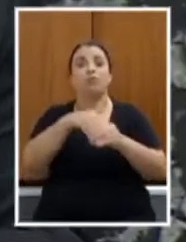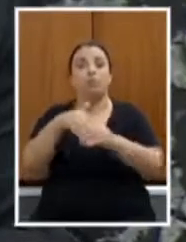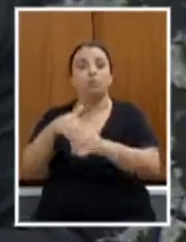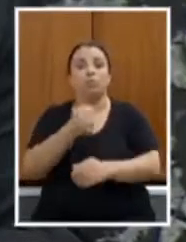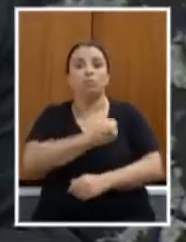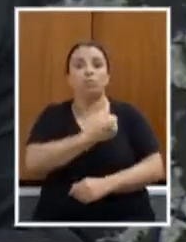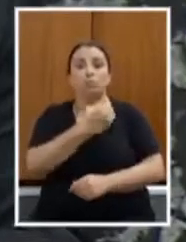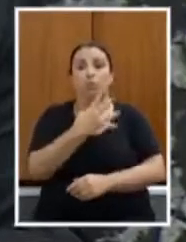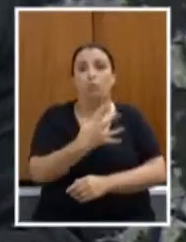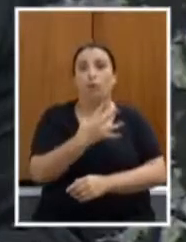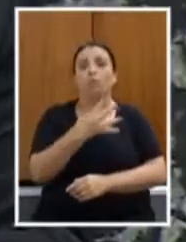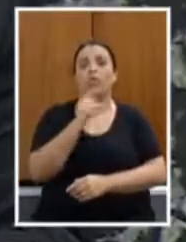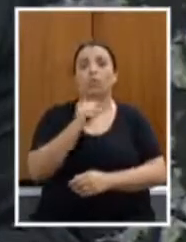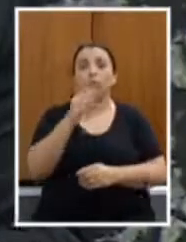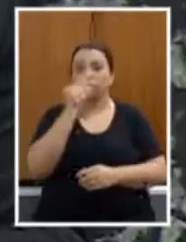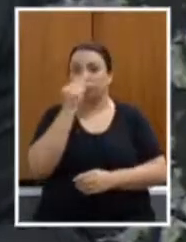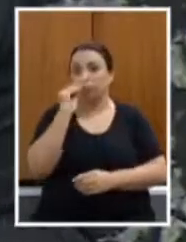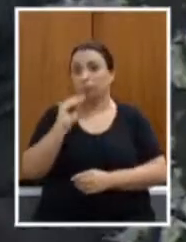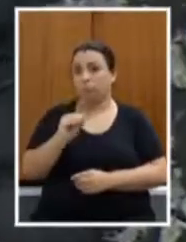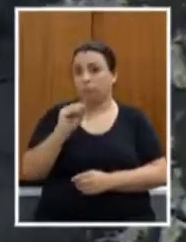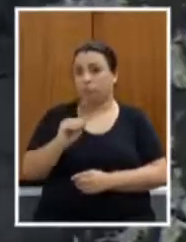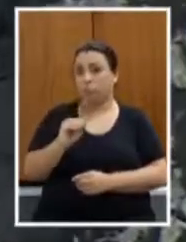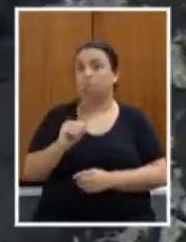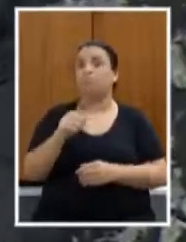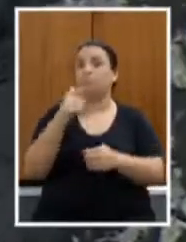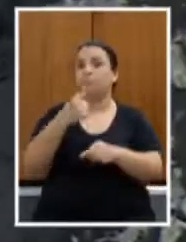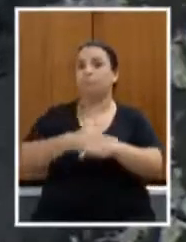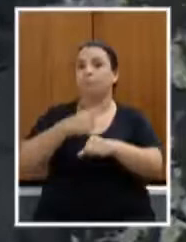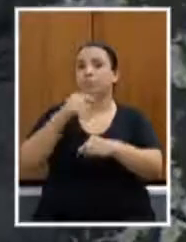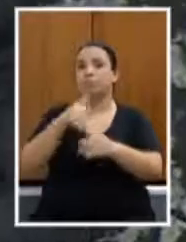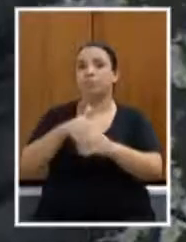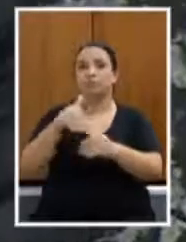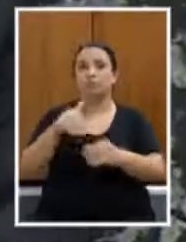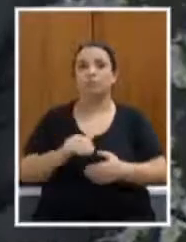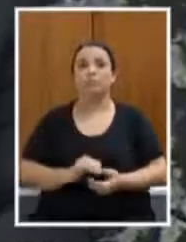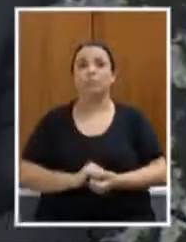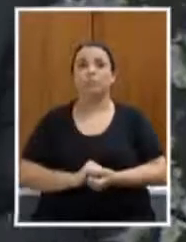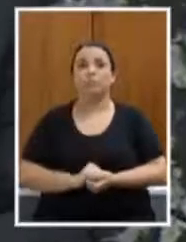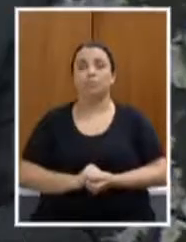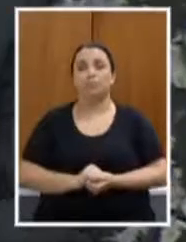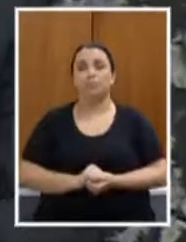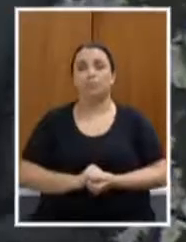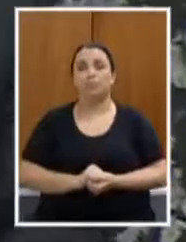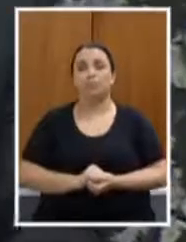com parecer pela rejeição. Em votação.